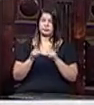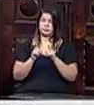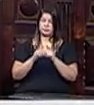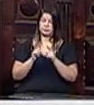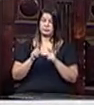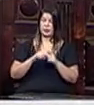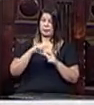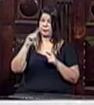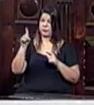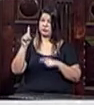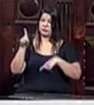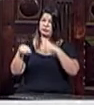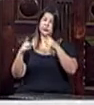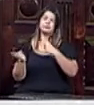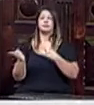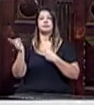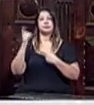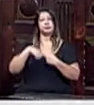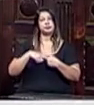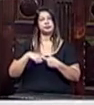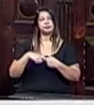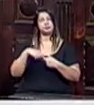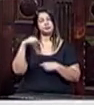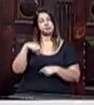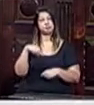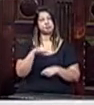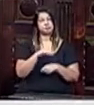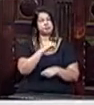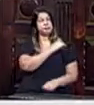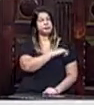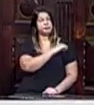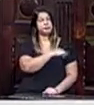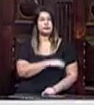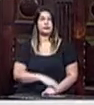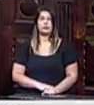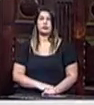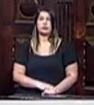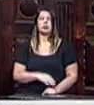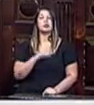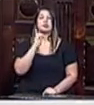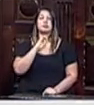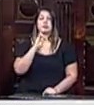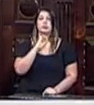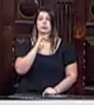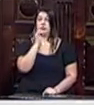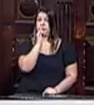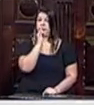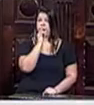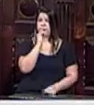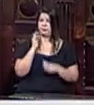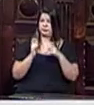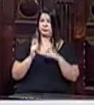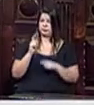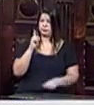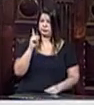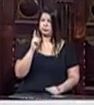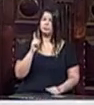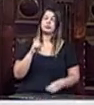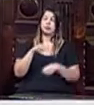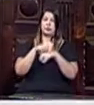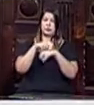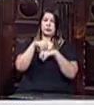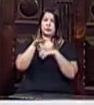volta aquilo que é direito do Rio de Janeiro. Minas Gerais, por exemplo, simplesmente